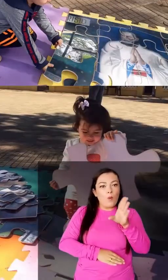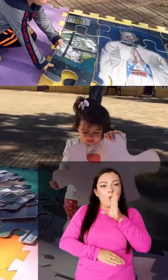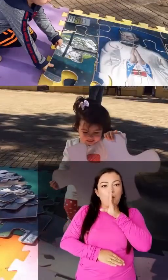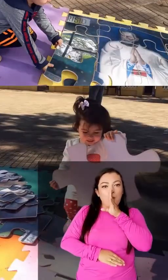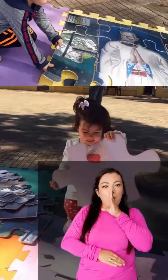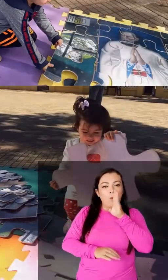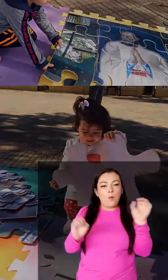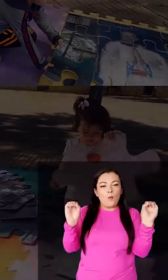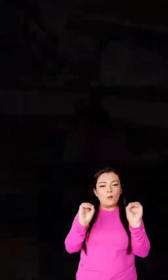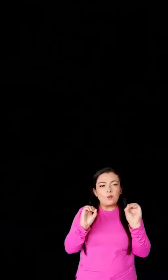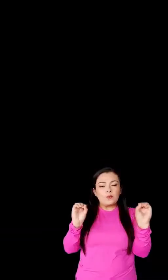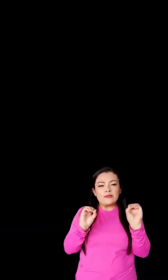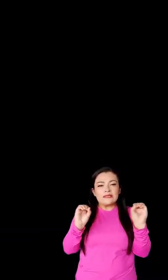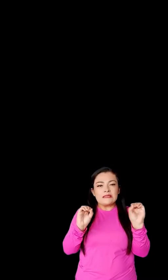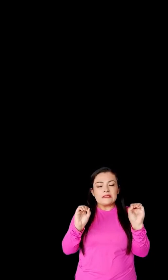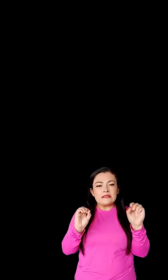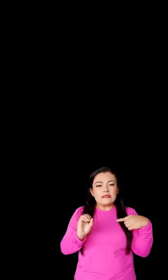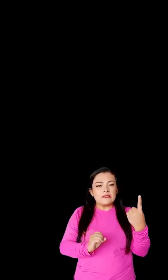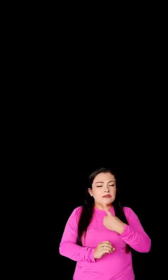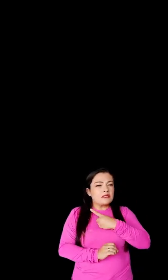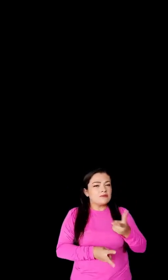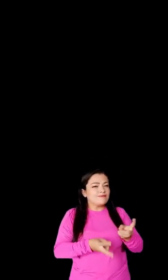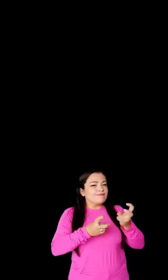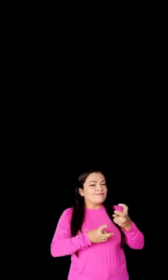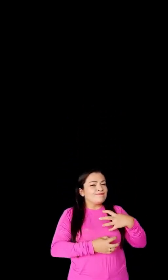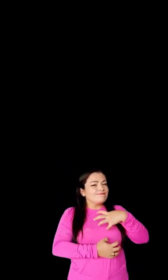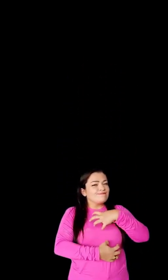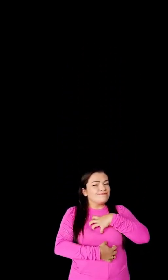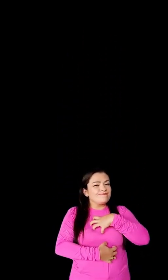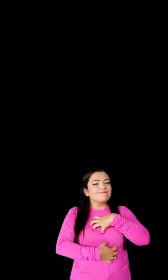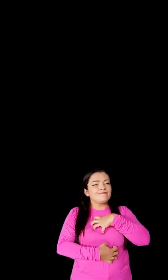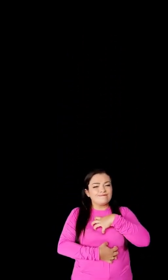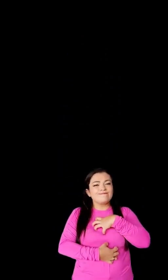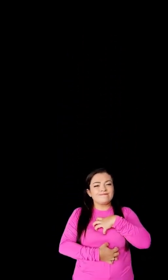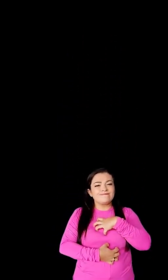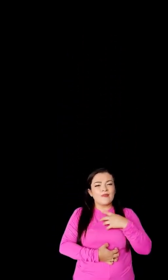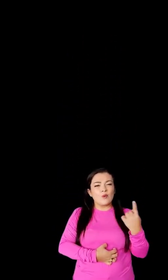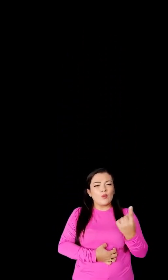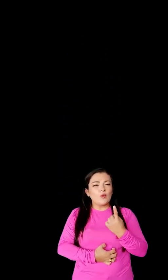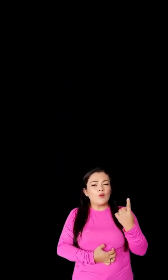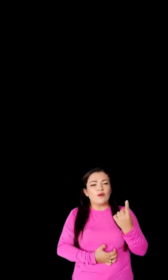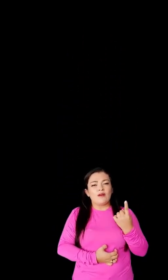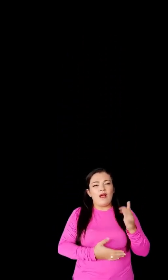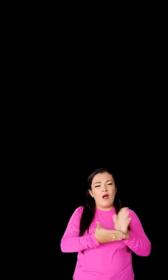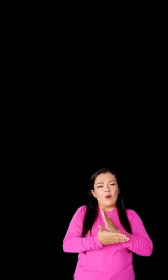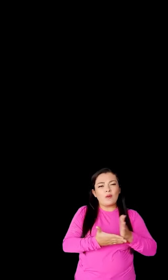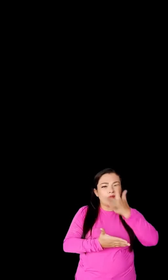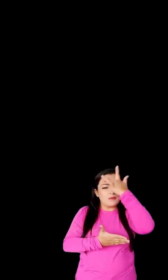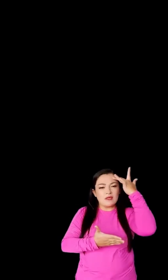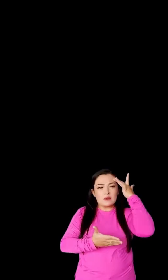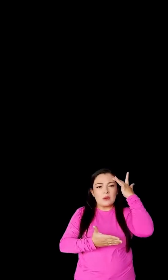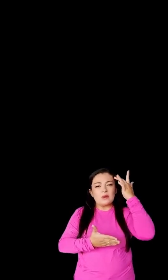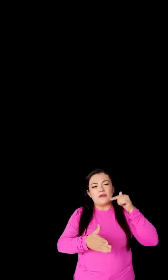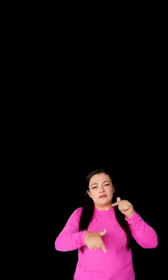foi silenciado. Nós sentimos muito a falta dos nossos companheiros de trabalho